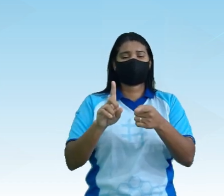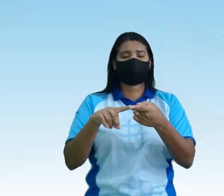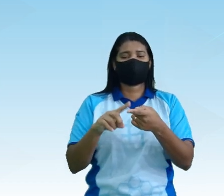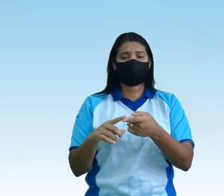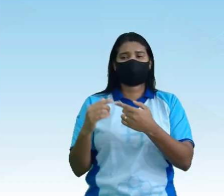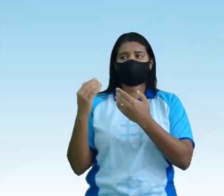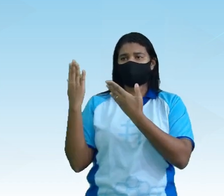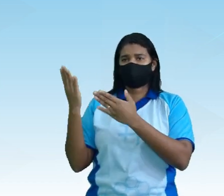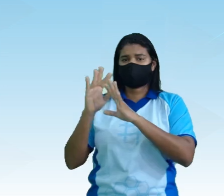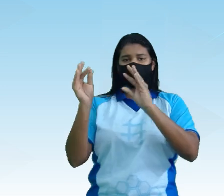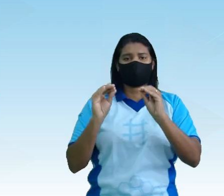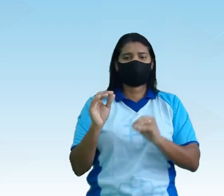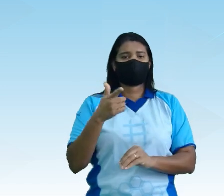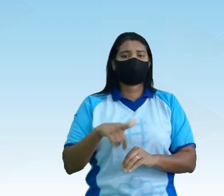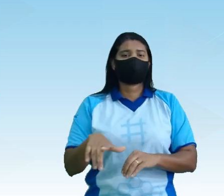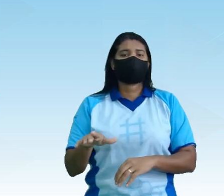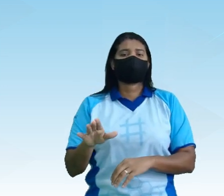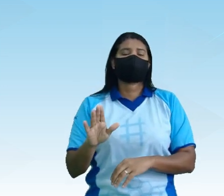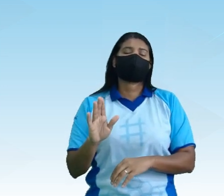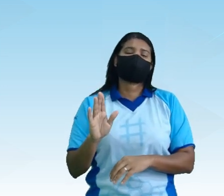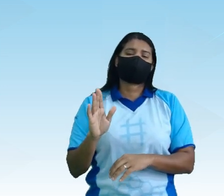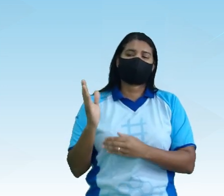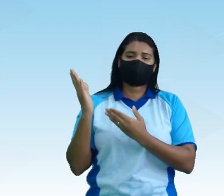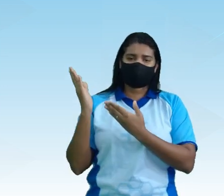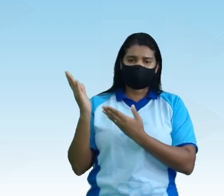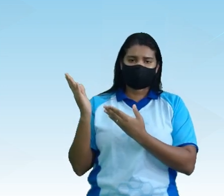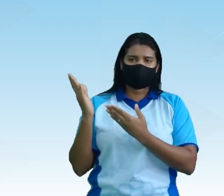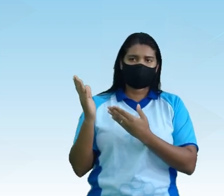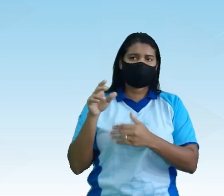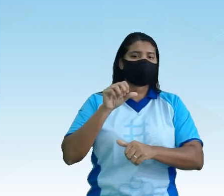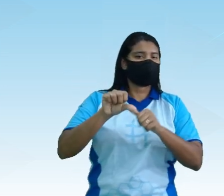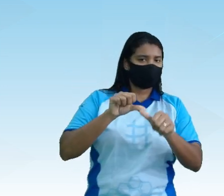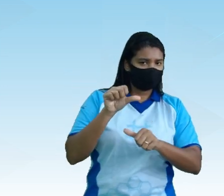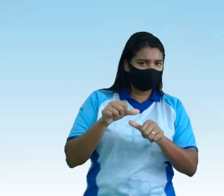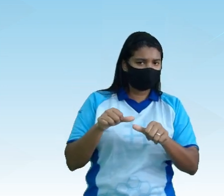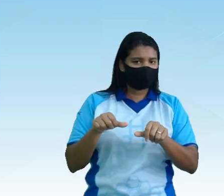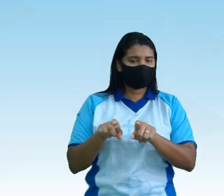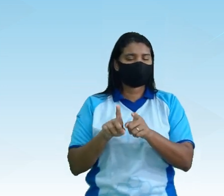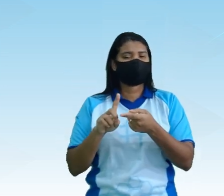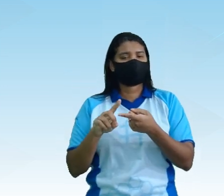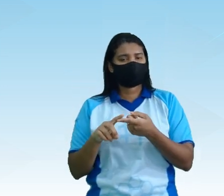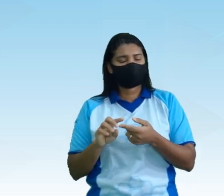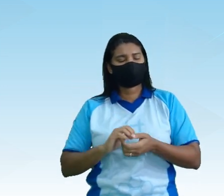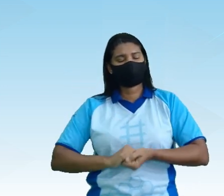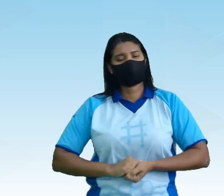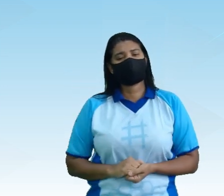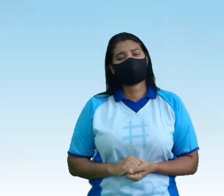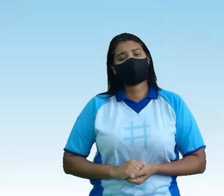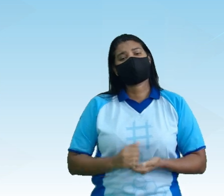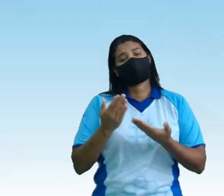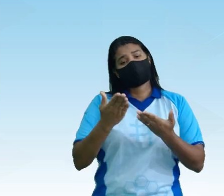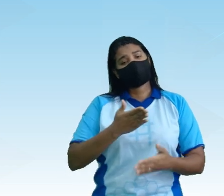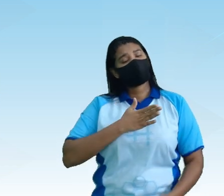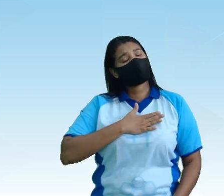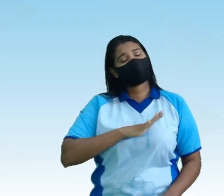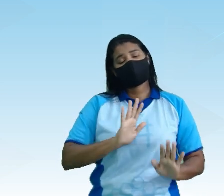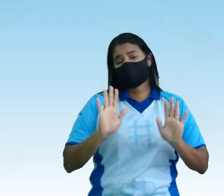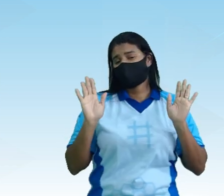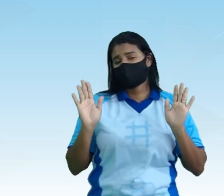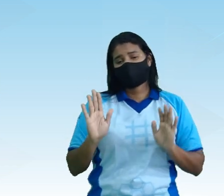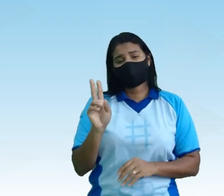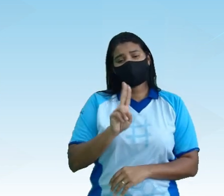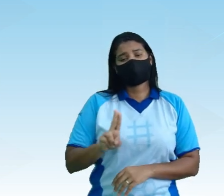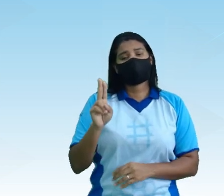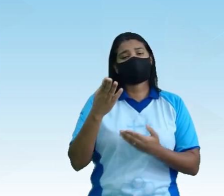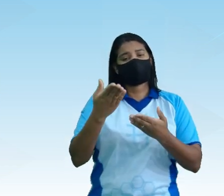já botei outra técnica no fluxograma. Posso trocar a técnica? Fica à vontade, troca a técnica. Se você não gostou dessa, usa a